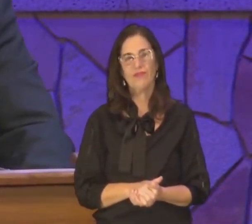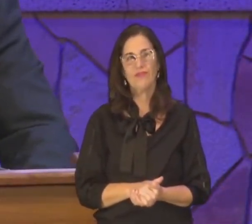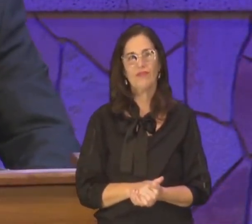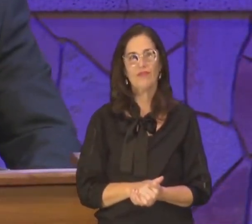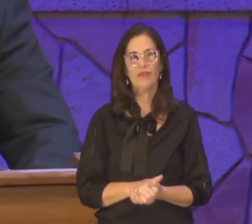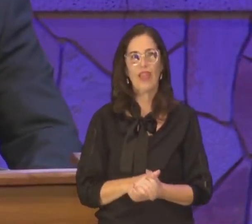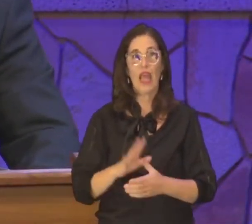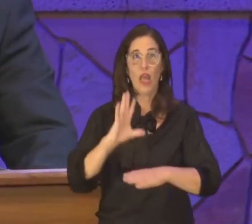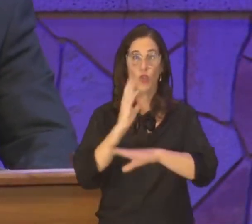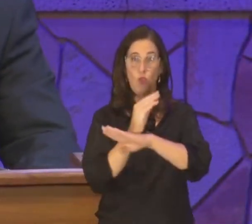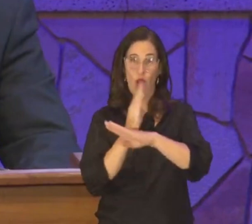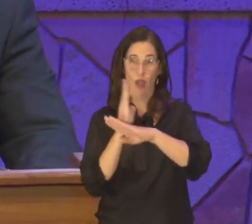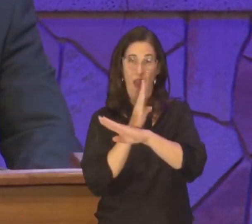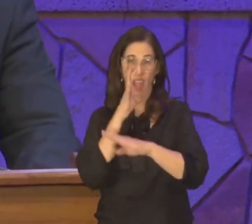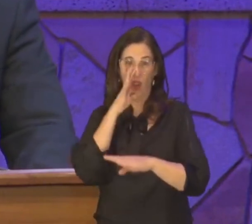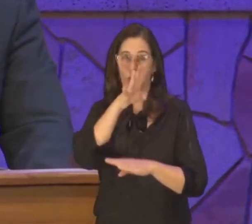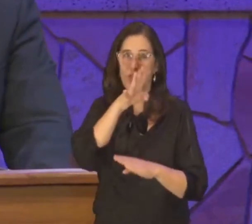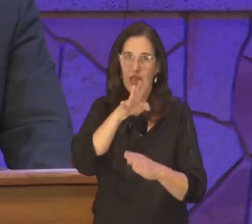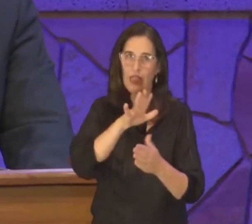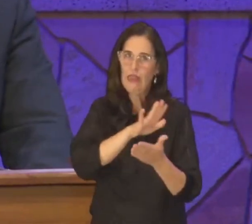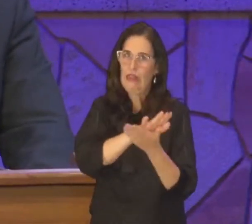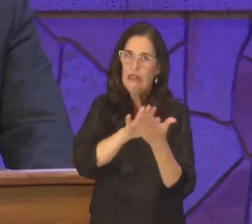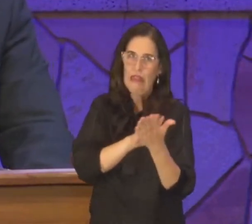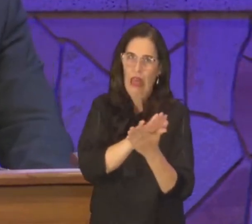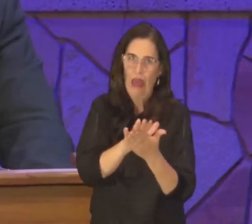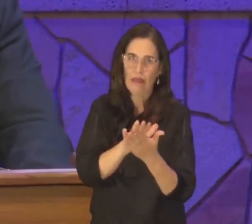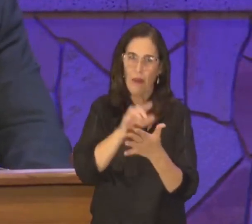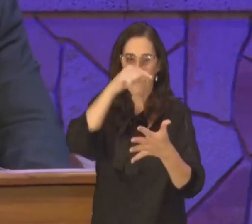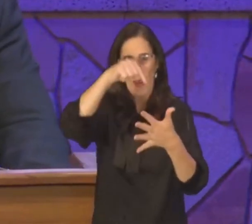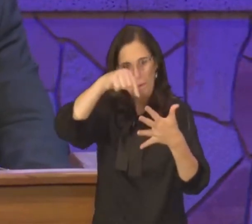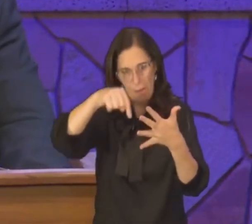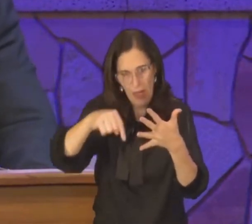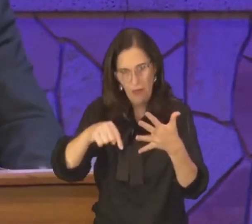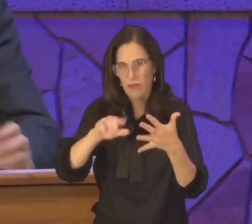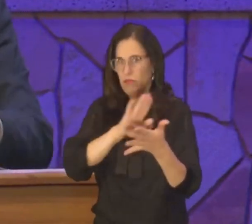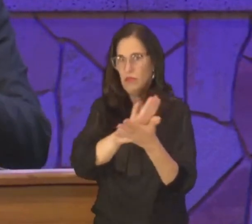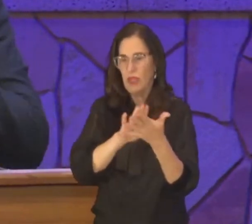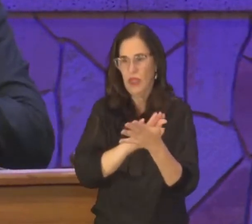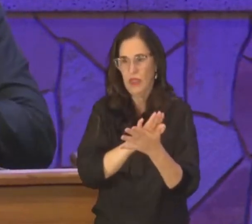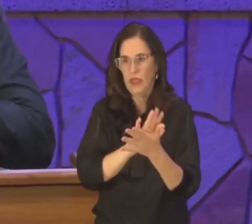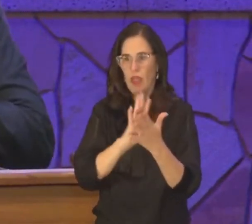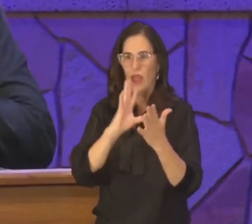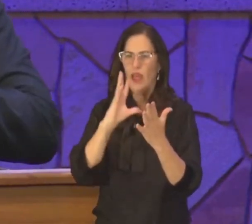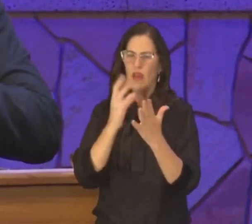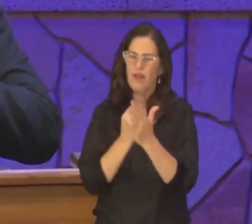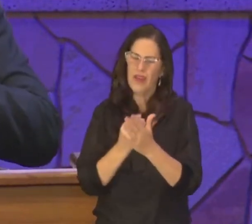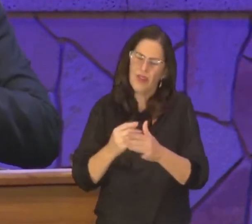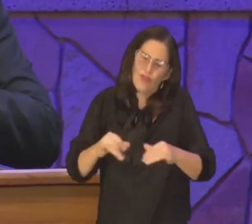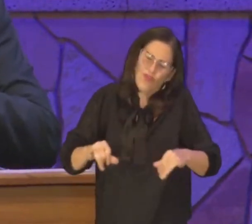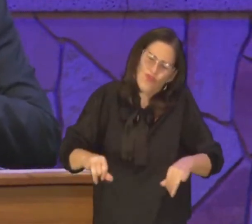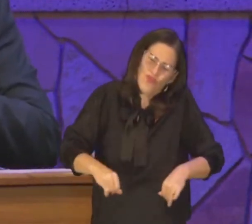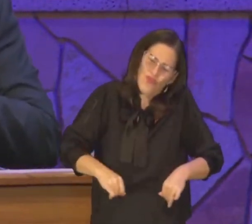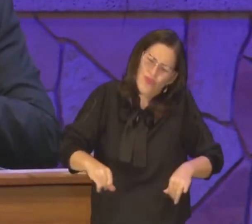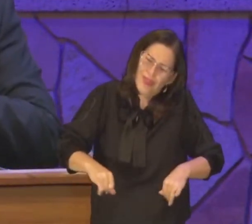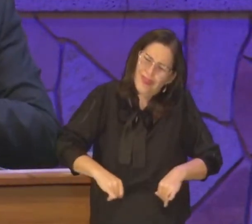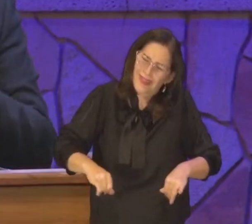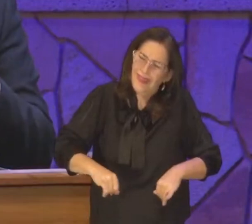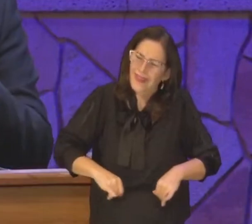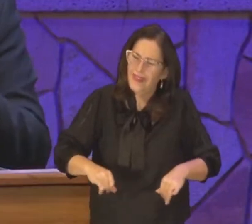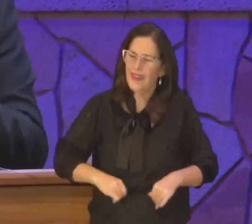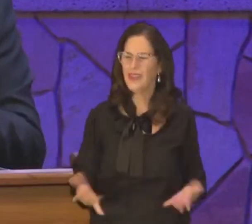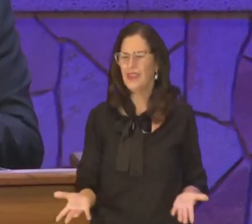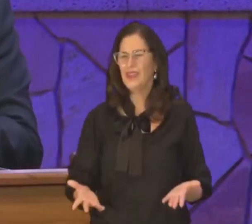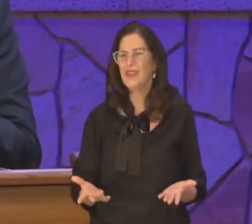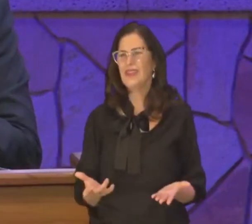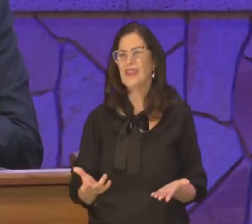Esmirna não é acusada de cometer pecados específicos. Era uma igreja tão sofrida e que